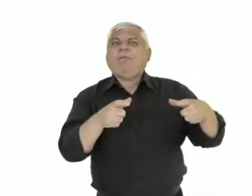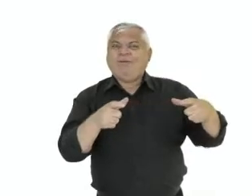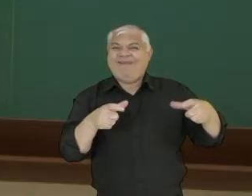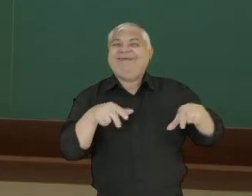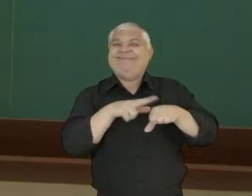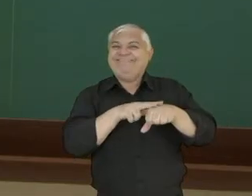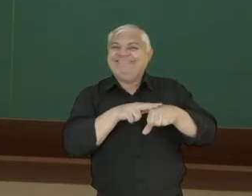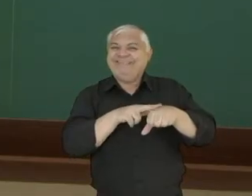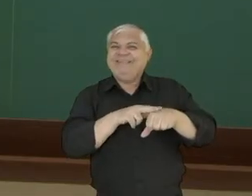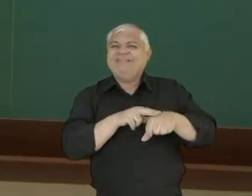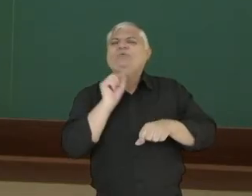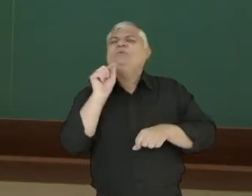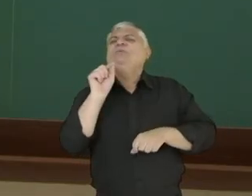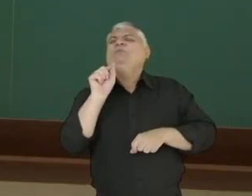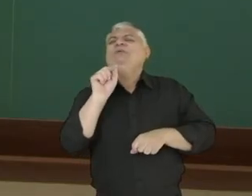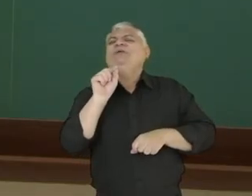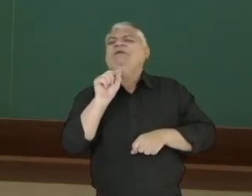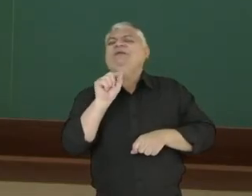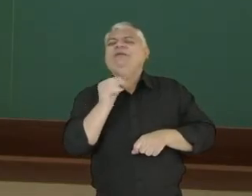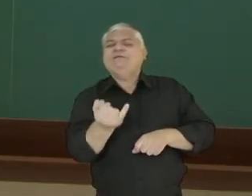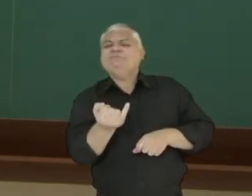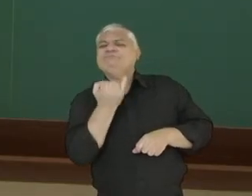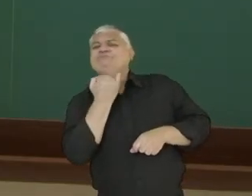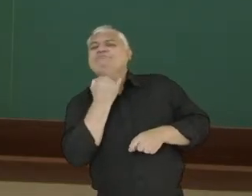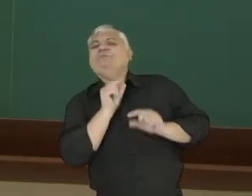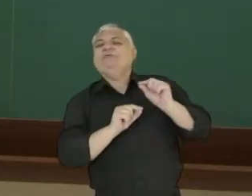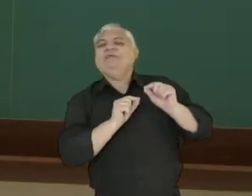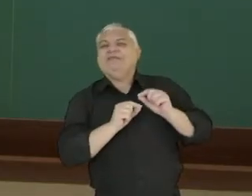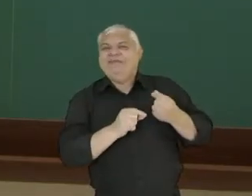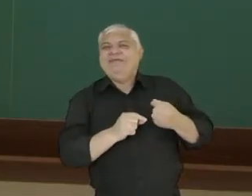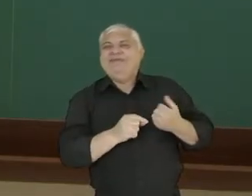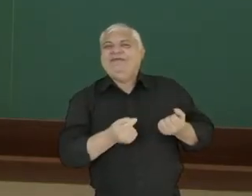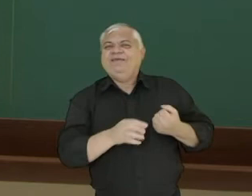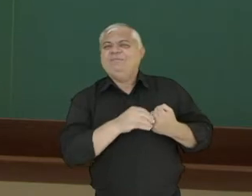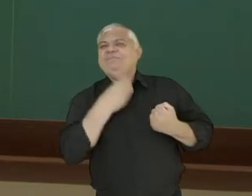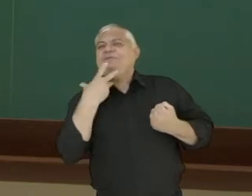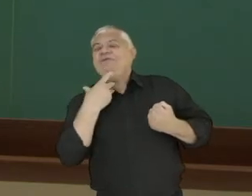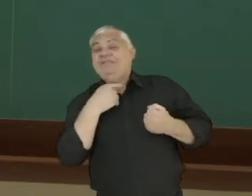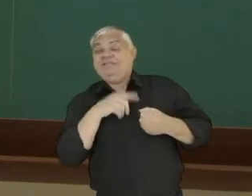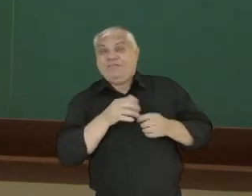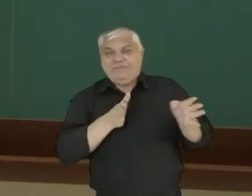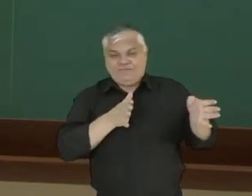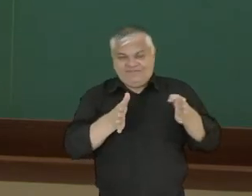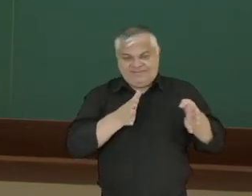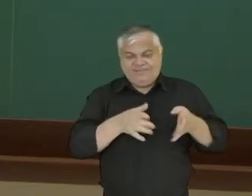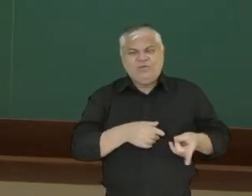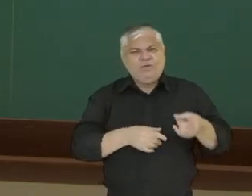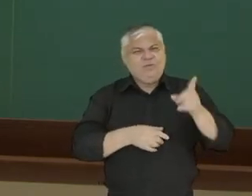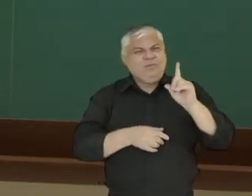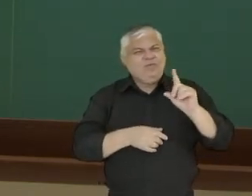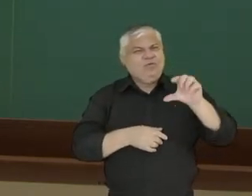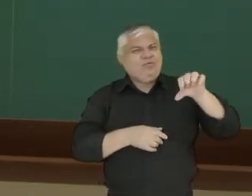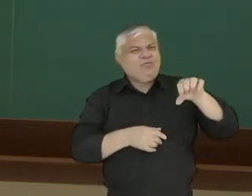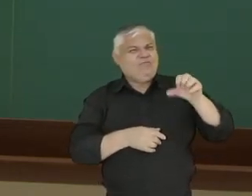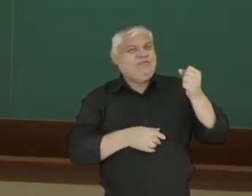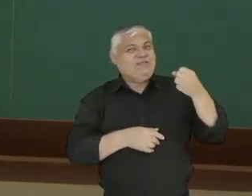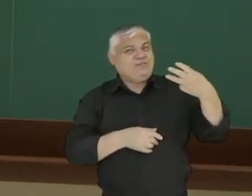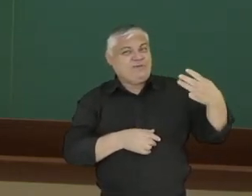que essa imagem de satélite ela já nos mostra? Que entre 1984